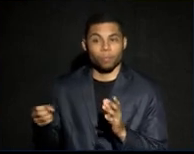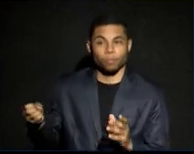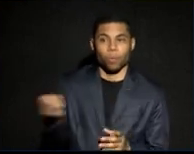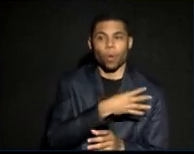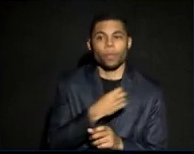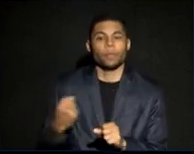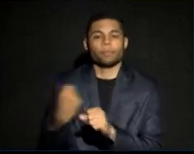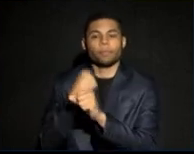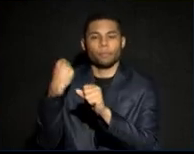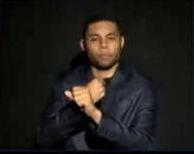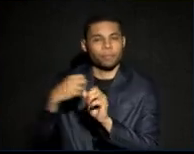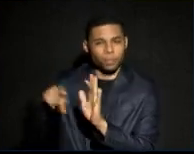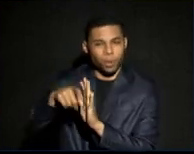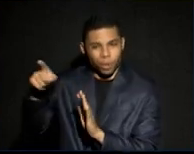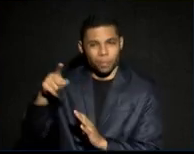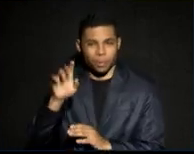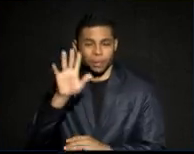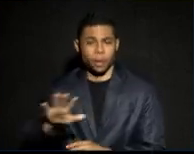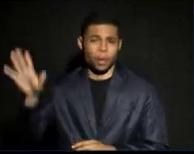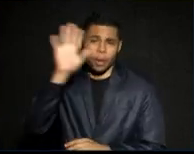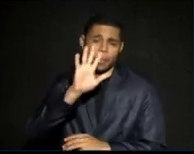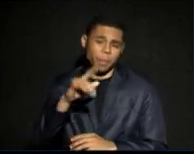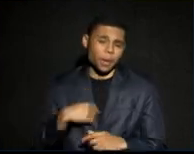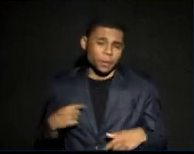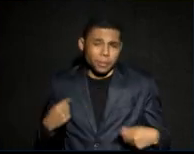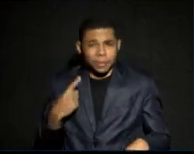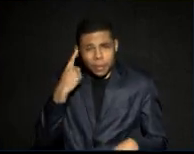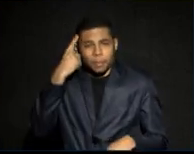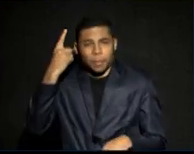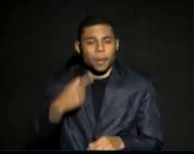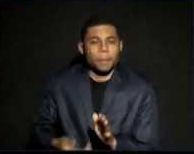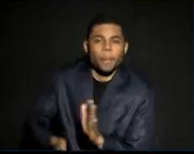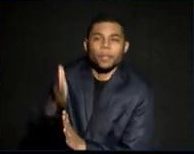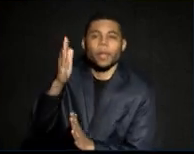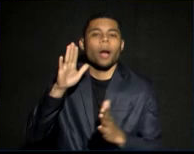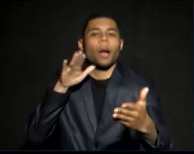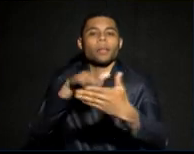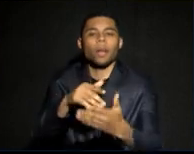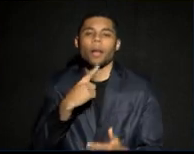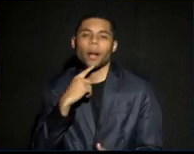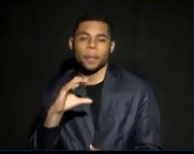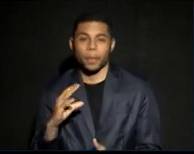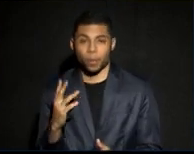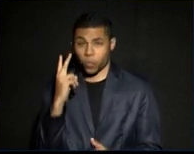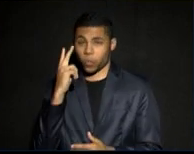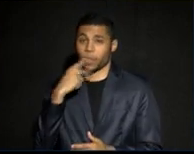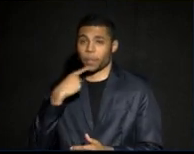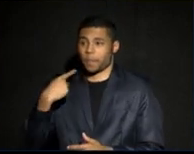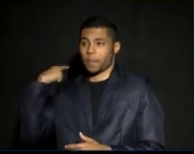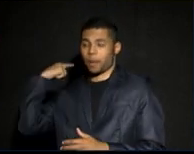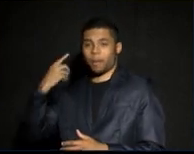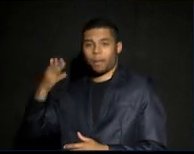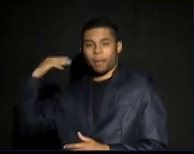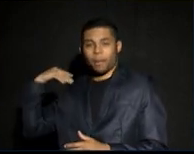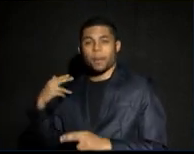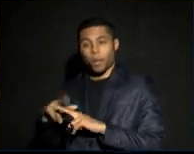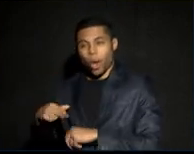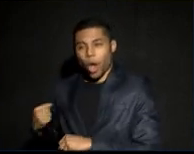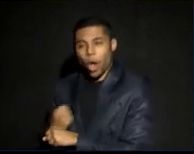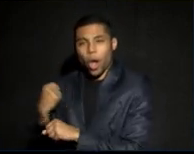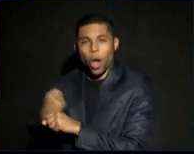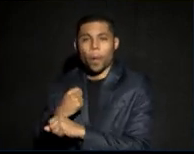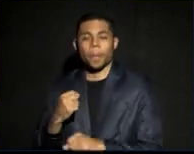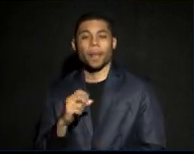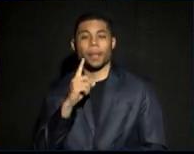abóbora o projeto é do estado Mas eu precisava do direito de passagem ali até Campinas isso aconteceu há duas semanas atrás tão Tic é uma obra